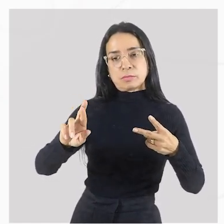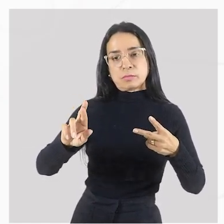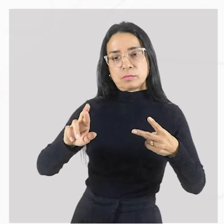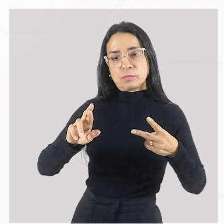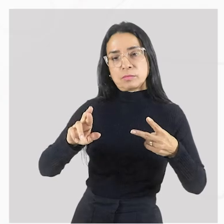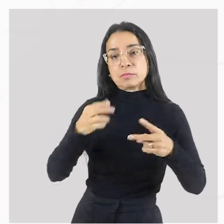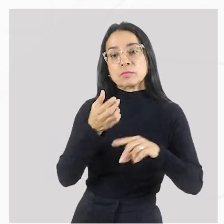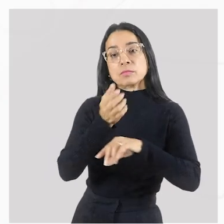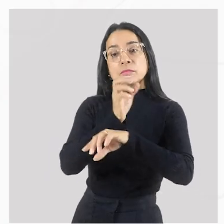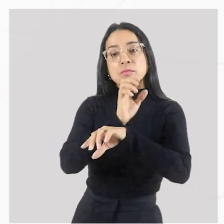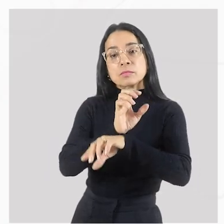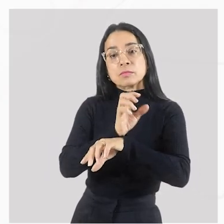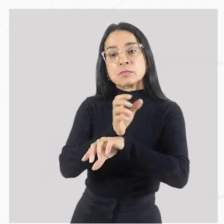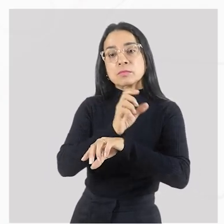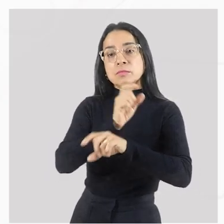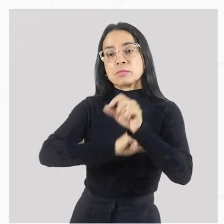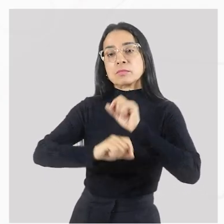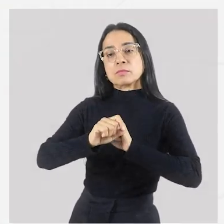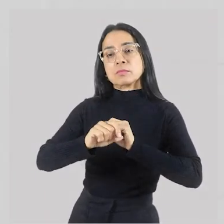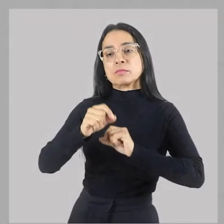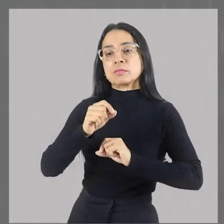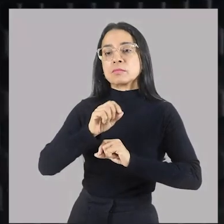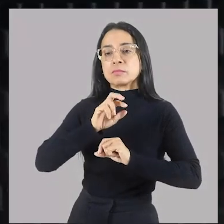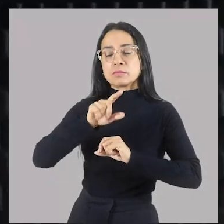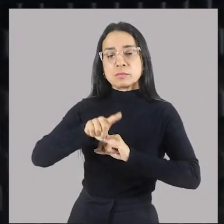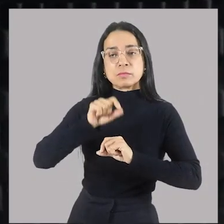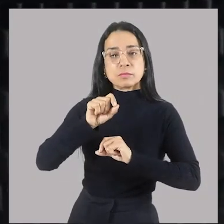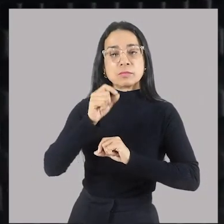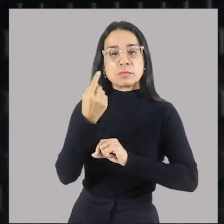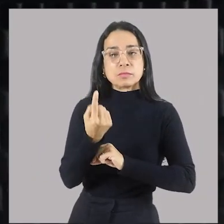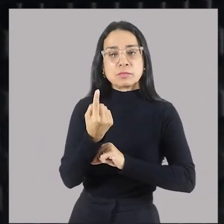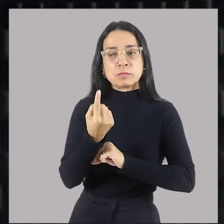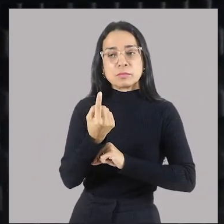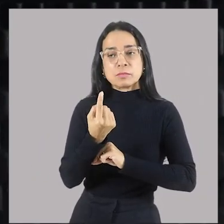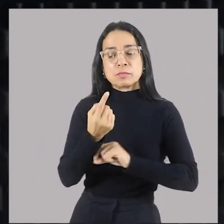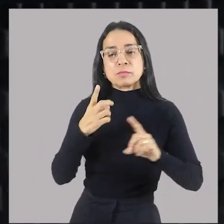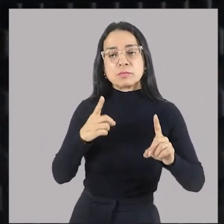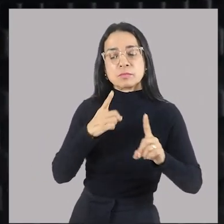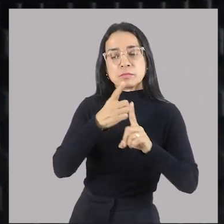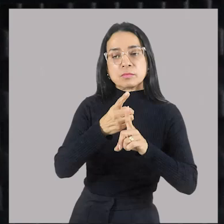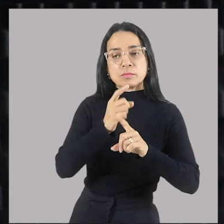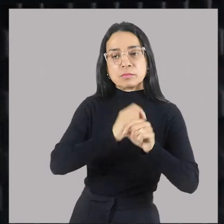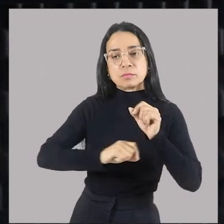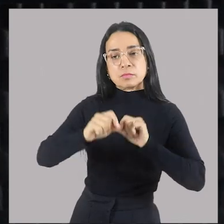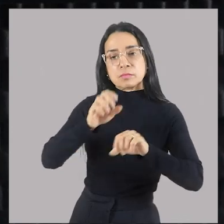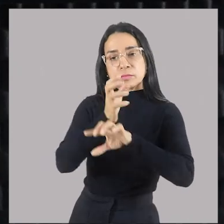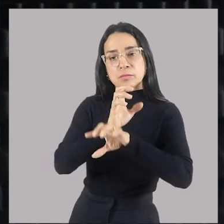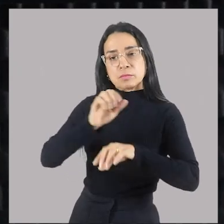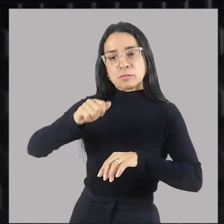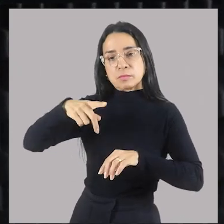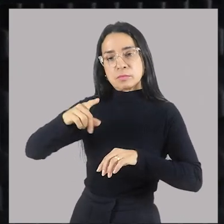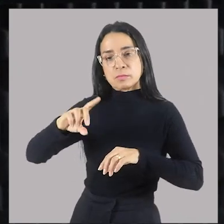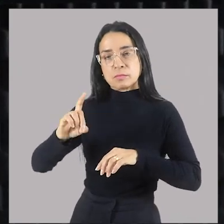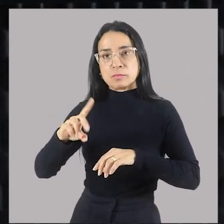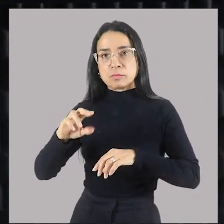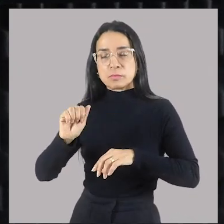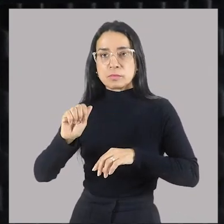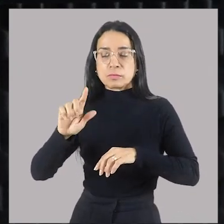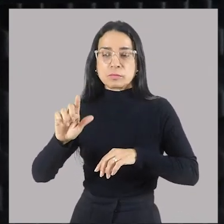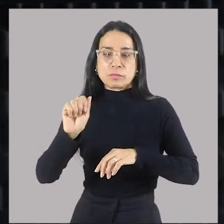apendicular. Letra A, crânio. Letra B, costelas. Letra C, externo. Letra